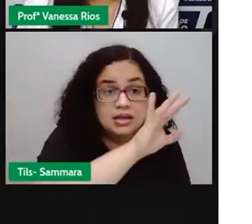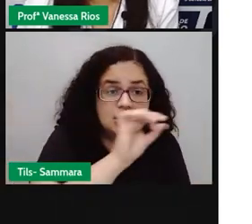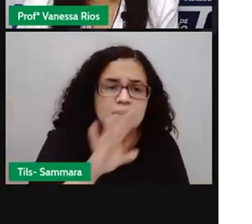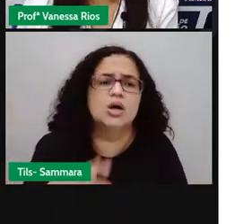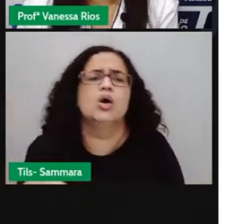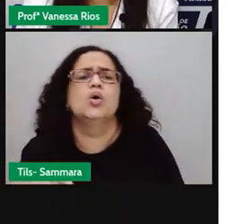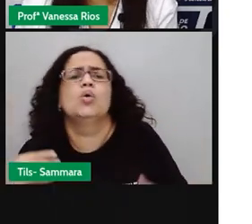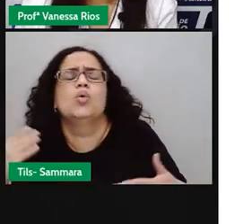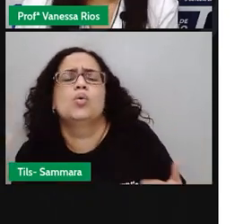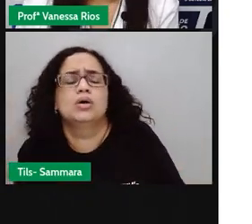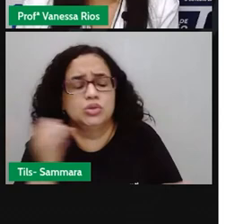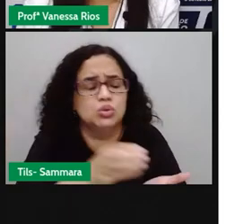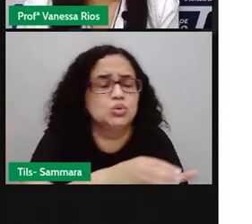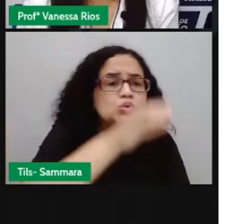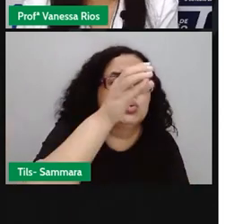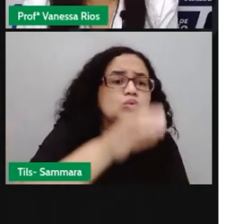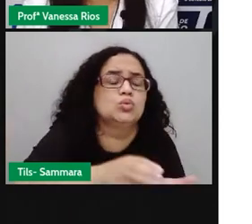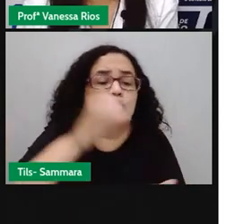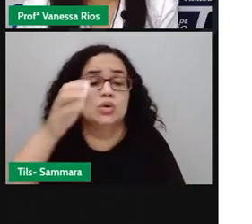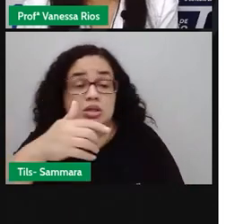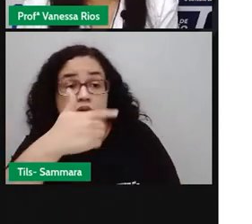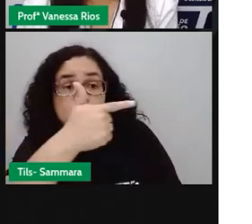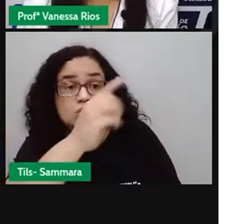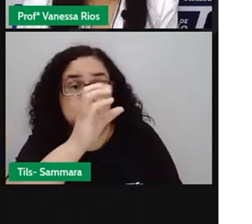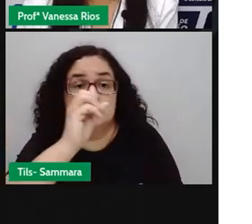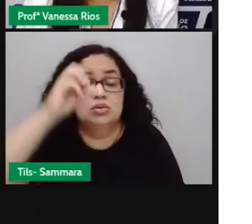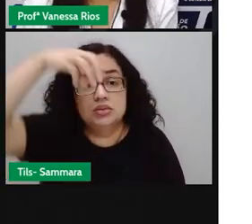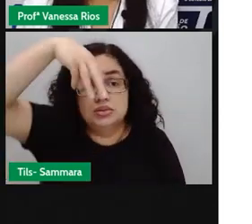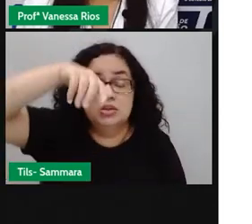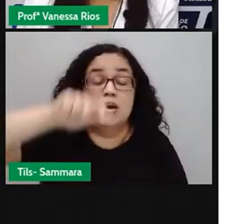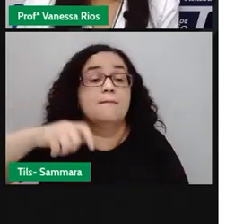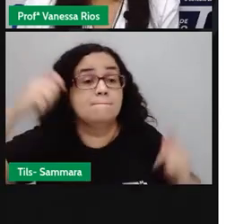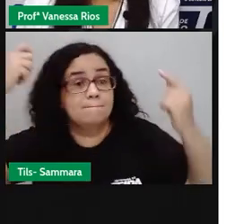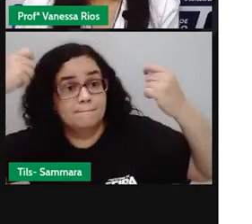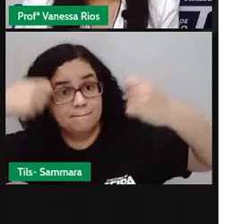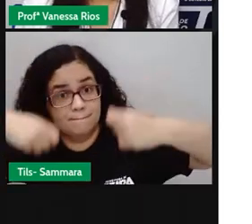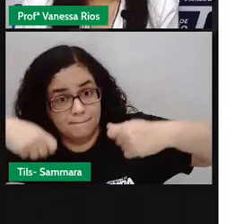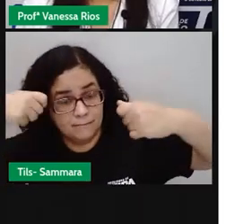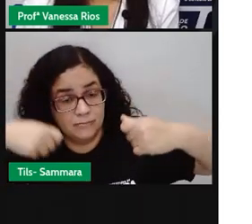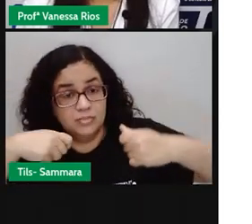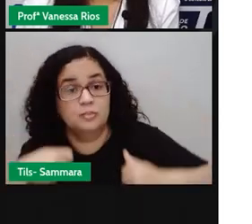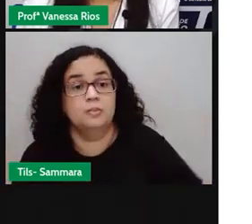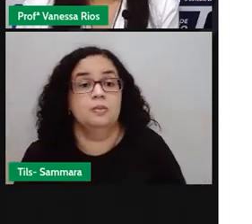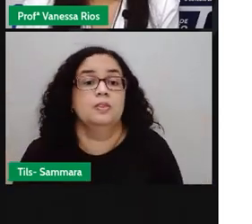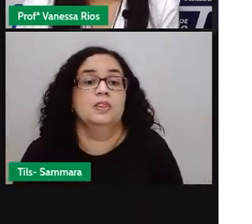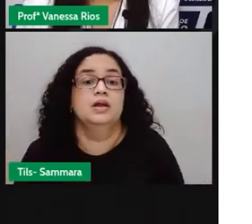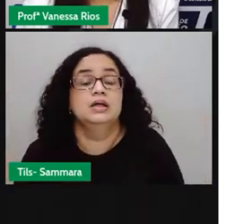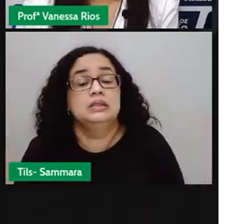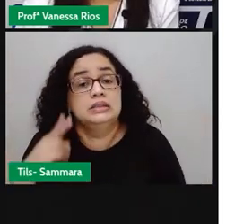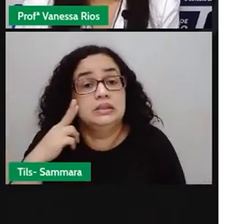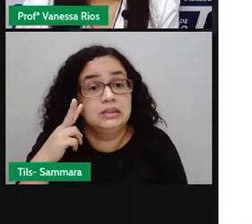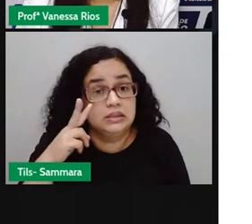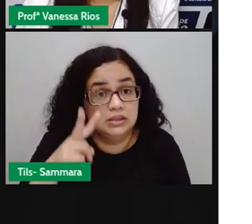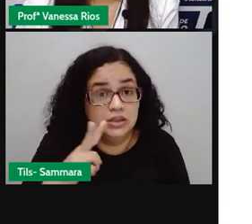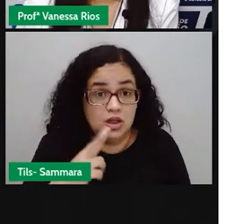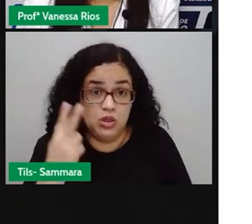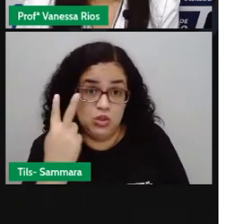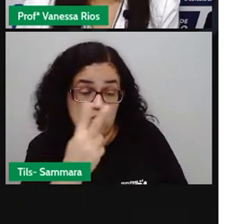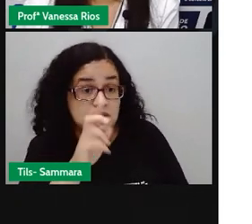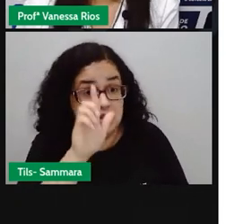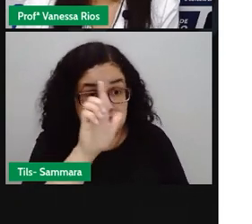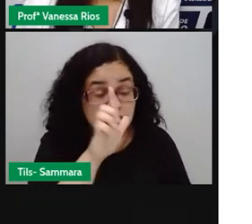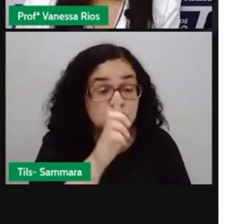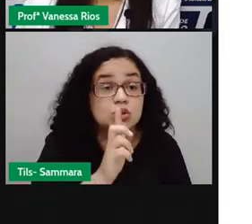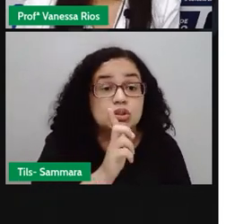De quantos copos de 200 mililitros ele precisará? Então, olha só, Leonardo está ali com 2 litros